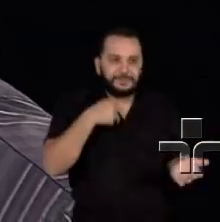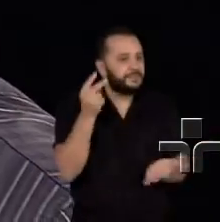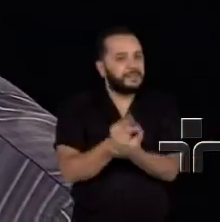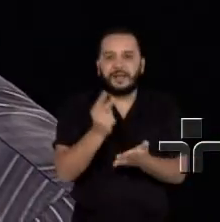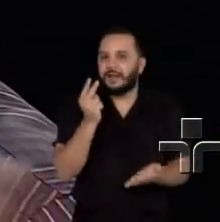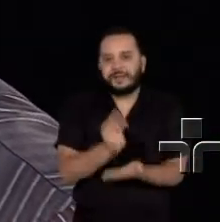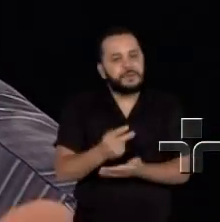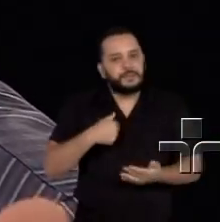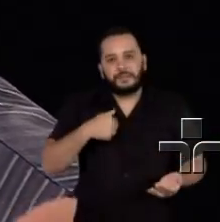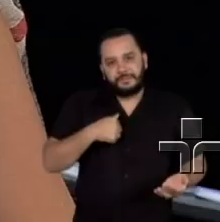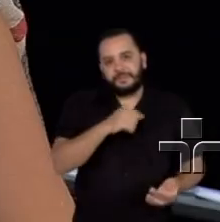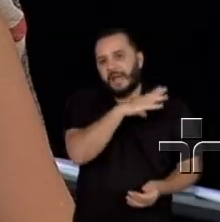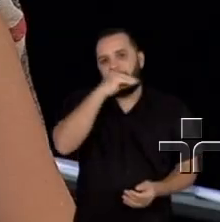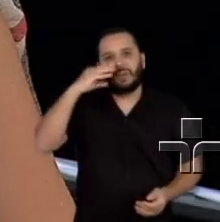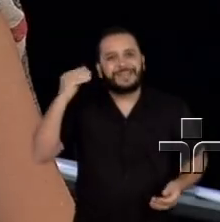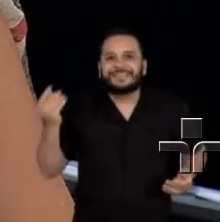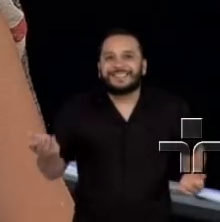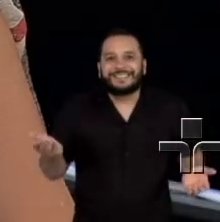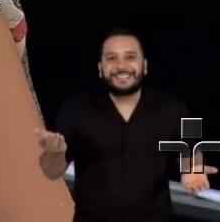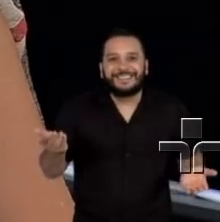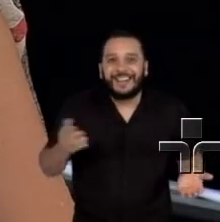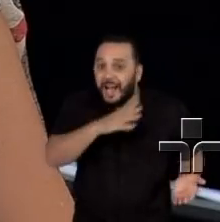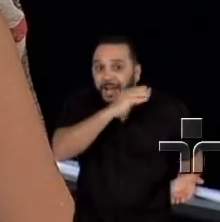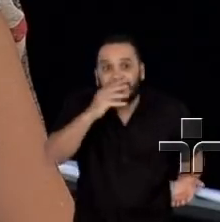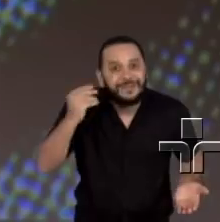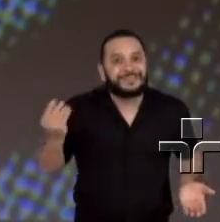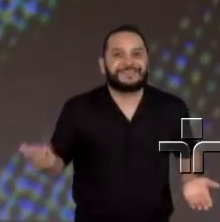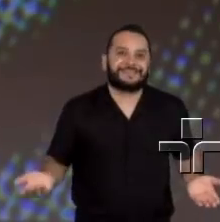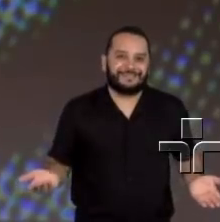tudo na adolescência.